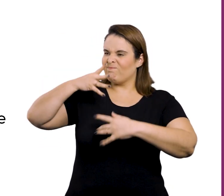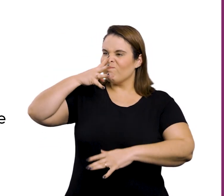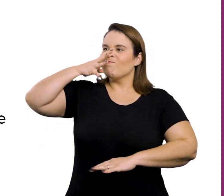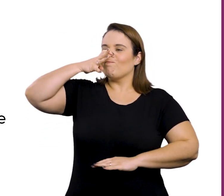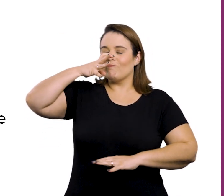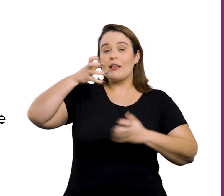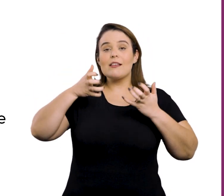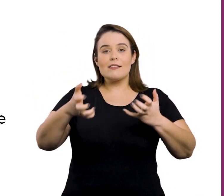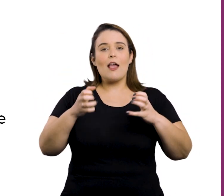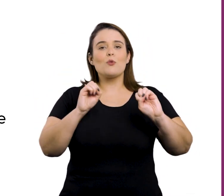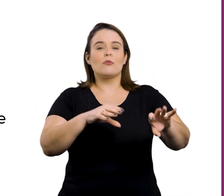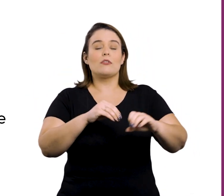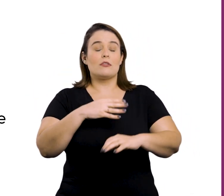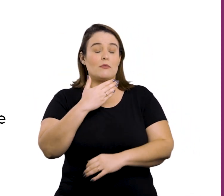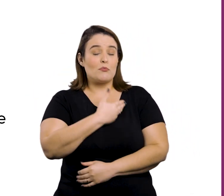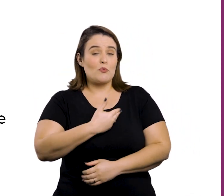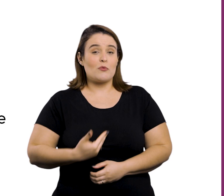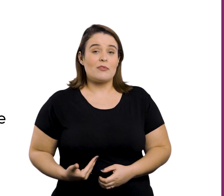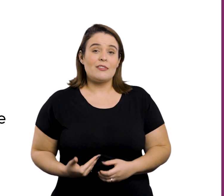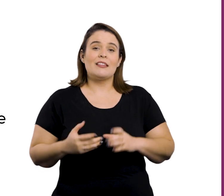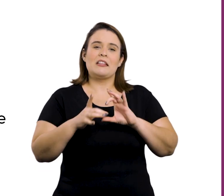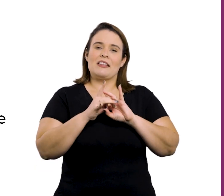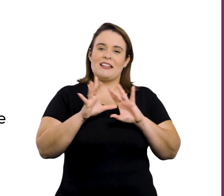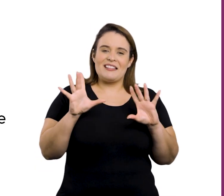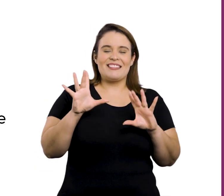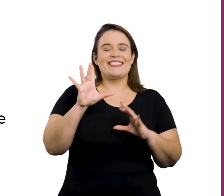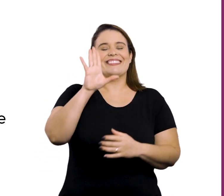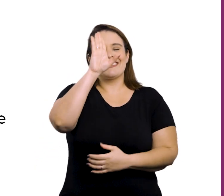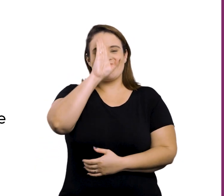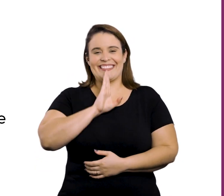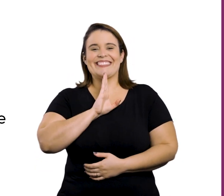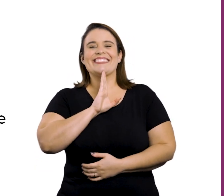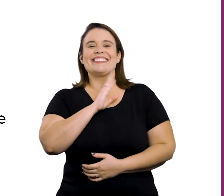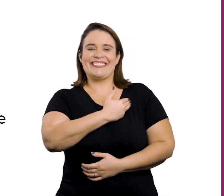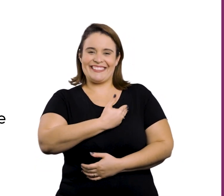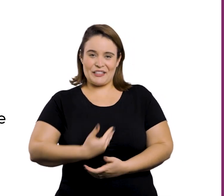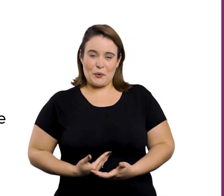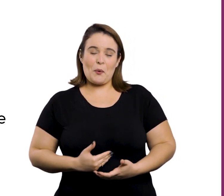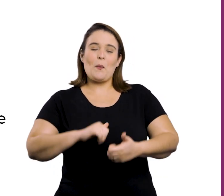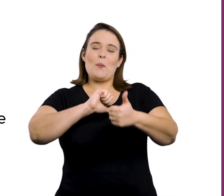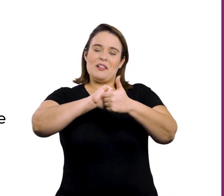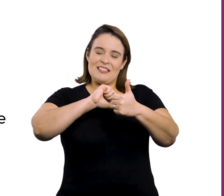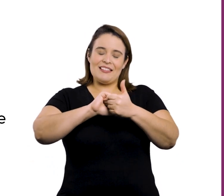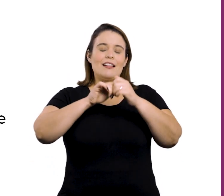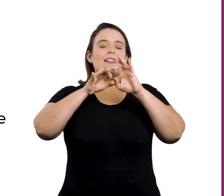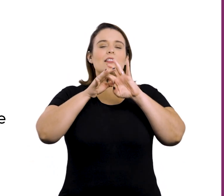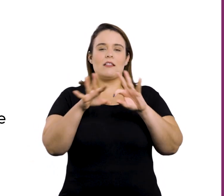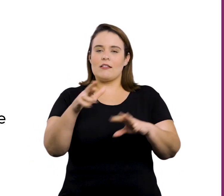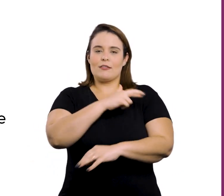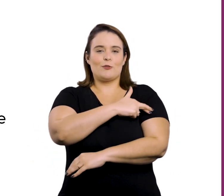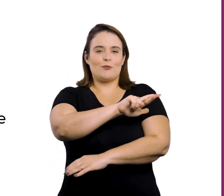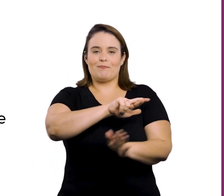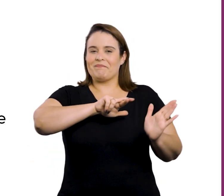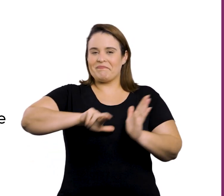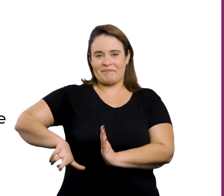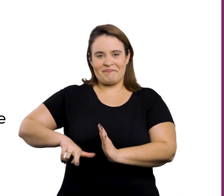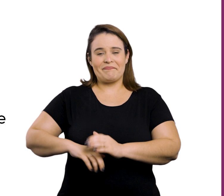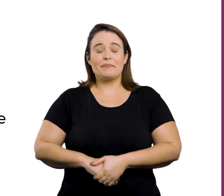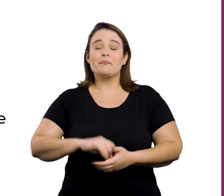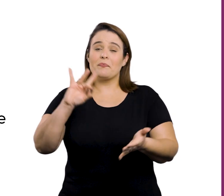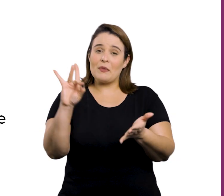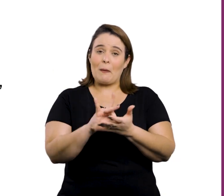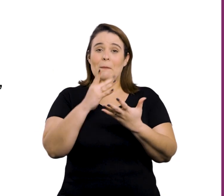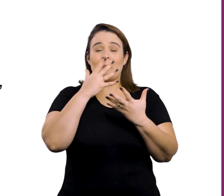educação pública que seja gratuita, livre, de qualidade, inclusiva e laica, que seja de fato para